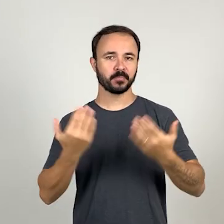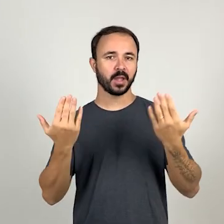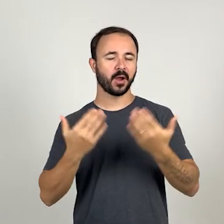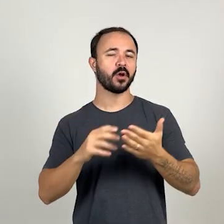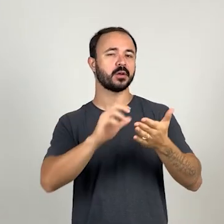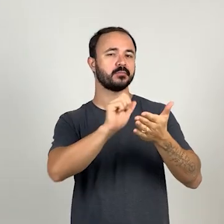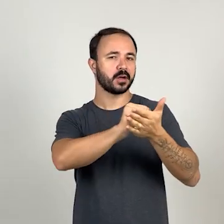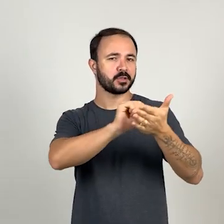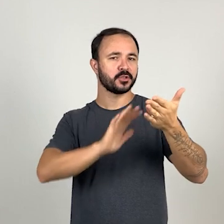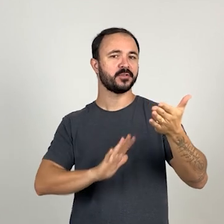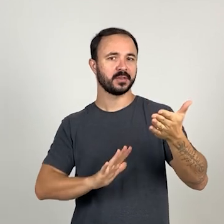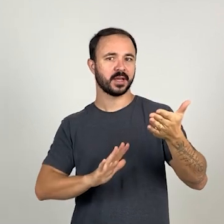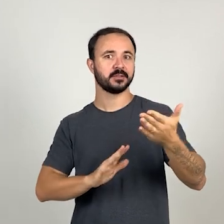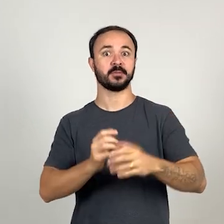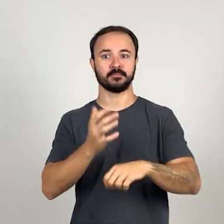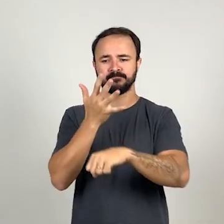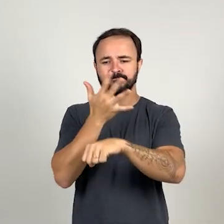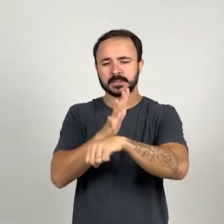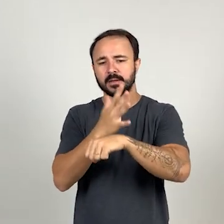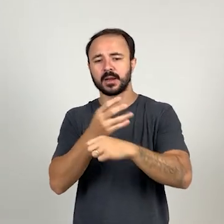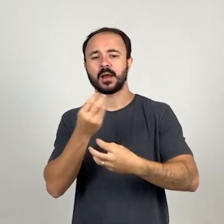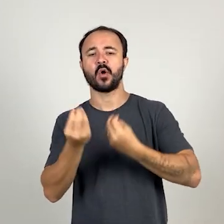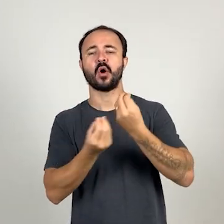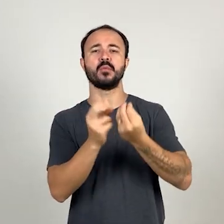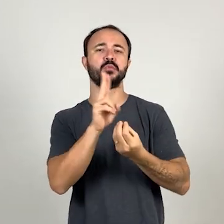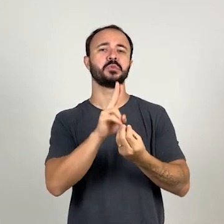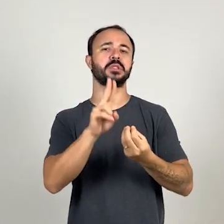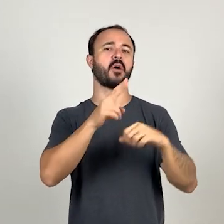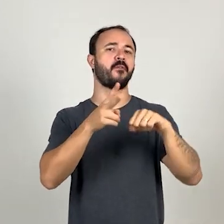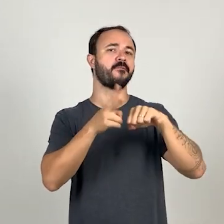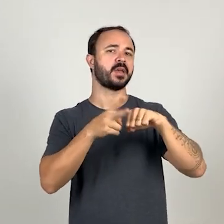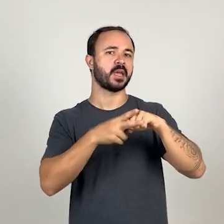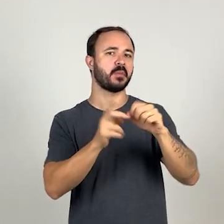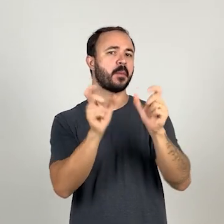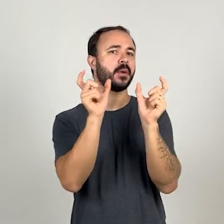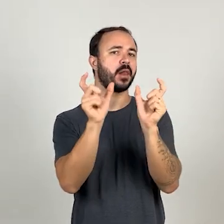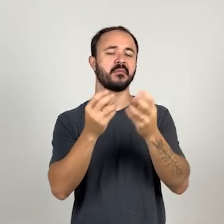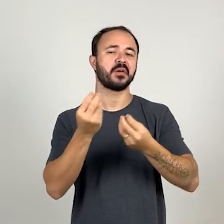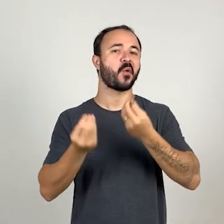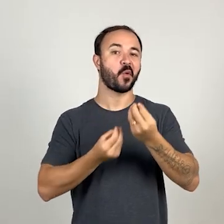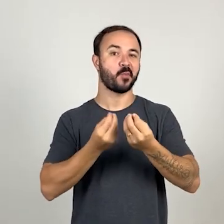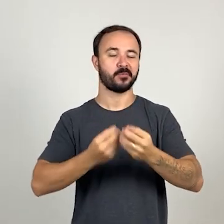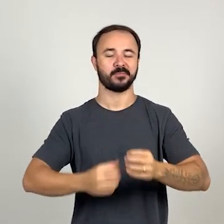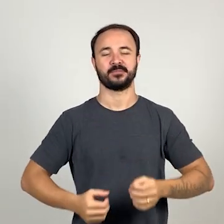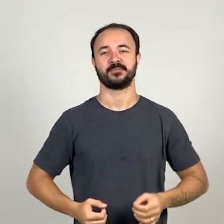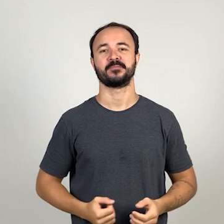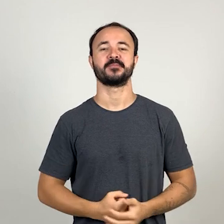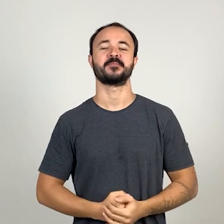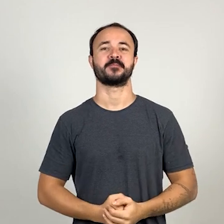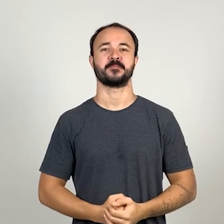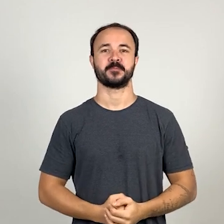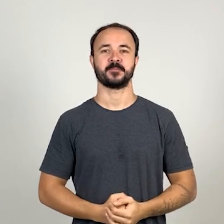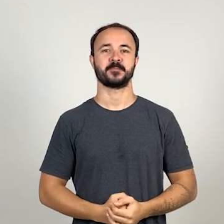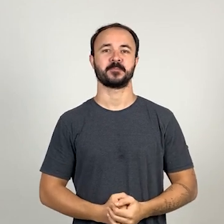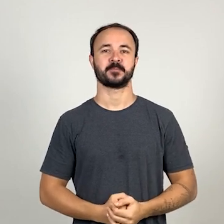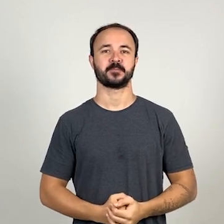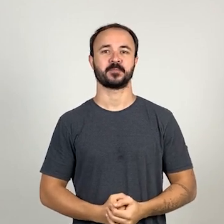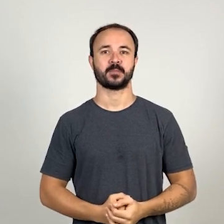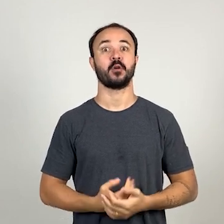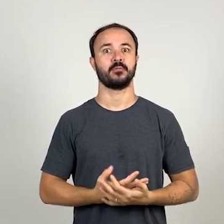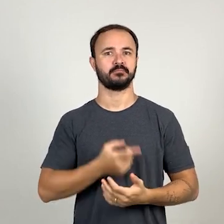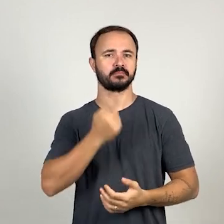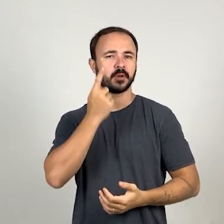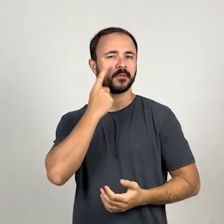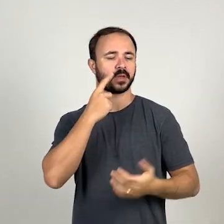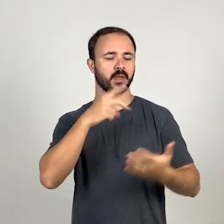atividade? Vamos praticar agora como usar os verbos modais. Let's go? Vamos lá. Nós vamos ler as